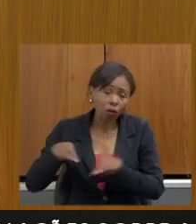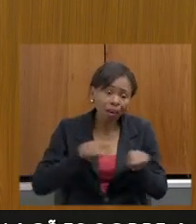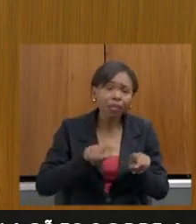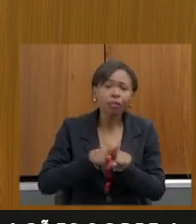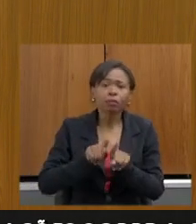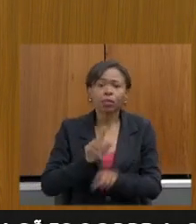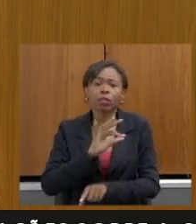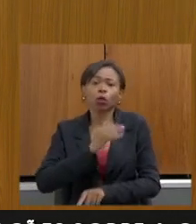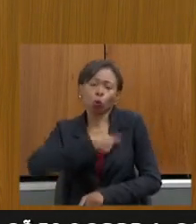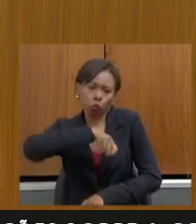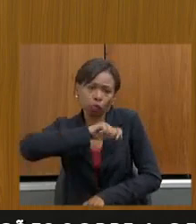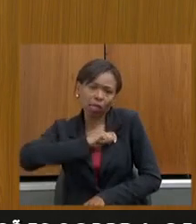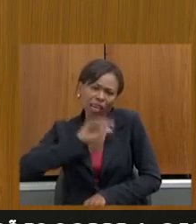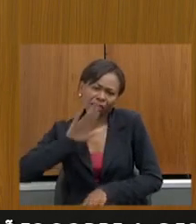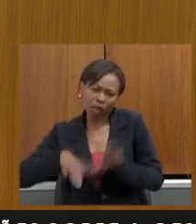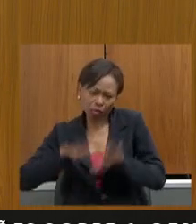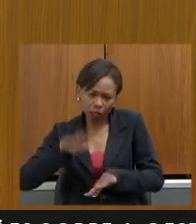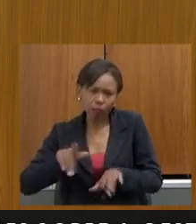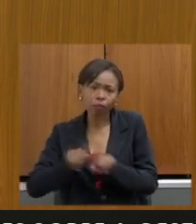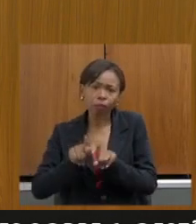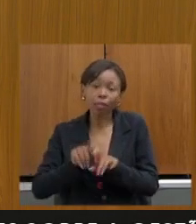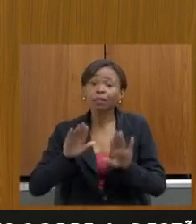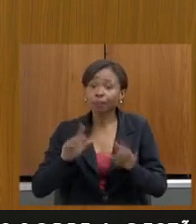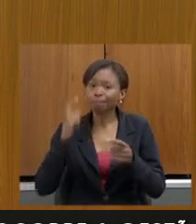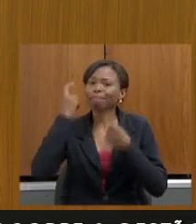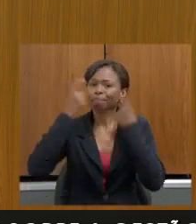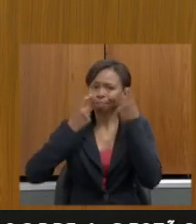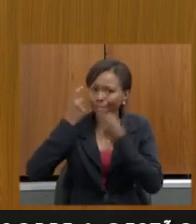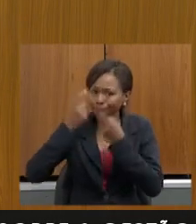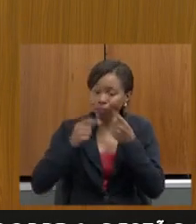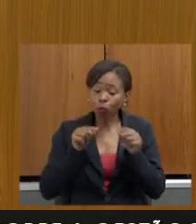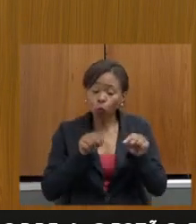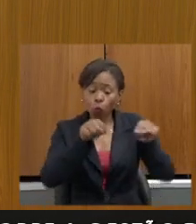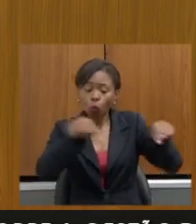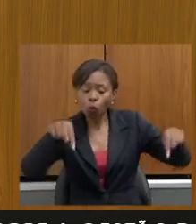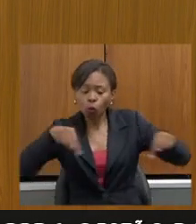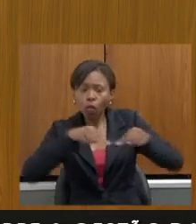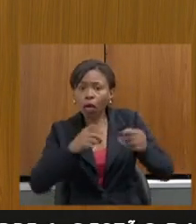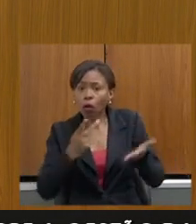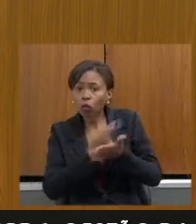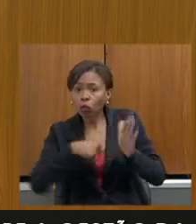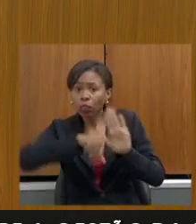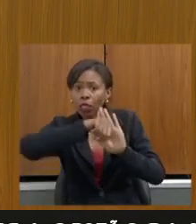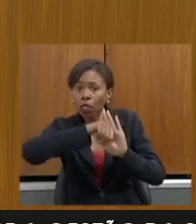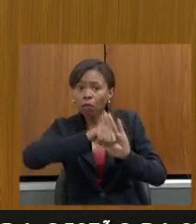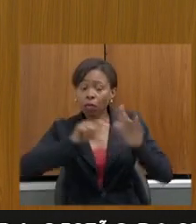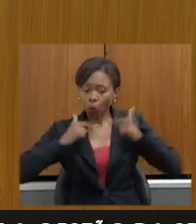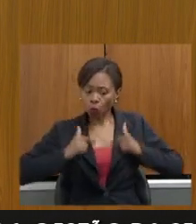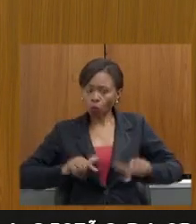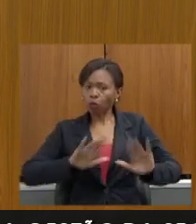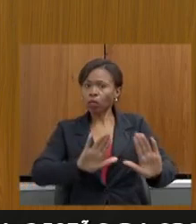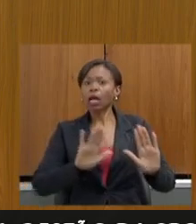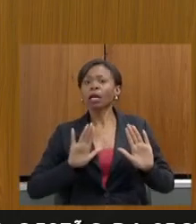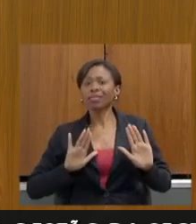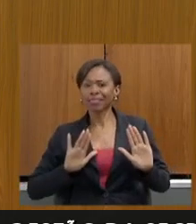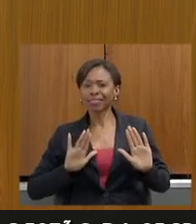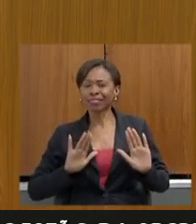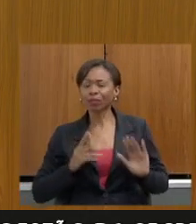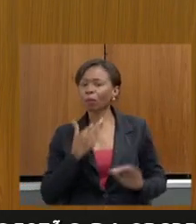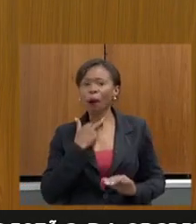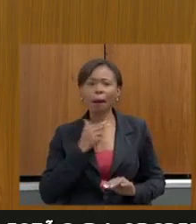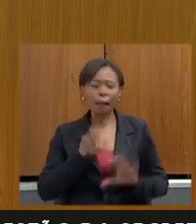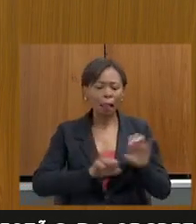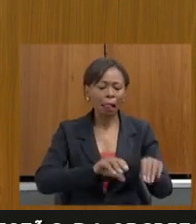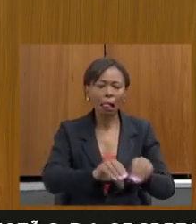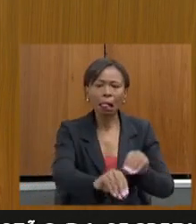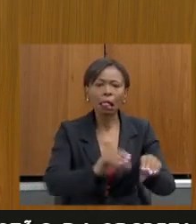Delegado polícia Então a gente tem preocupação com isso nós temos conversado sobre isso um padrão há de surgir né a